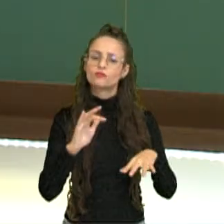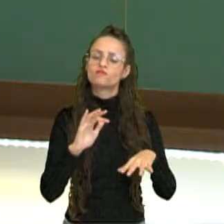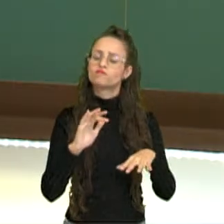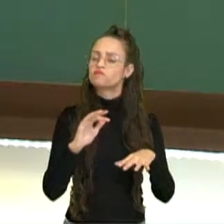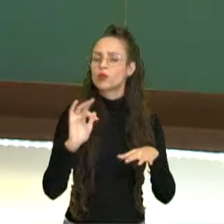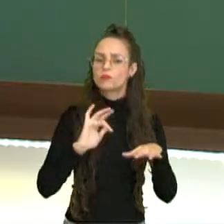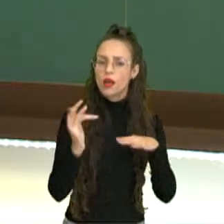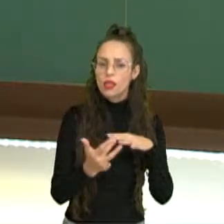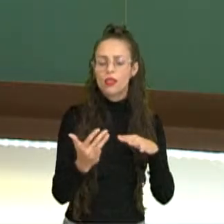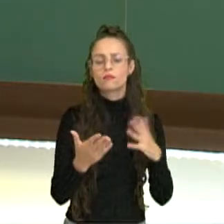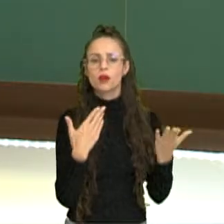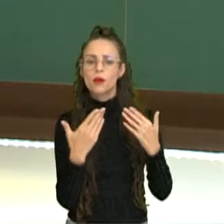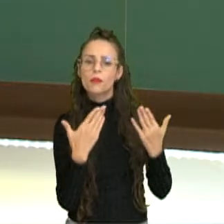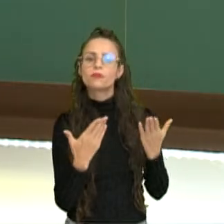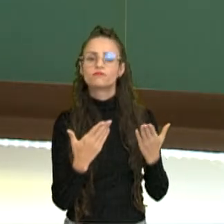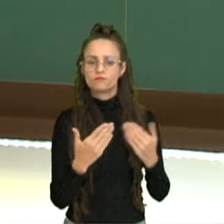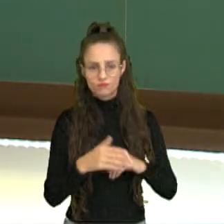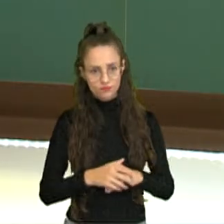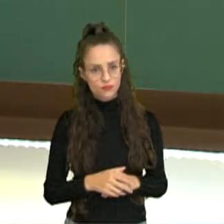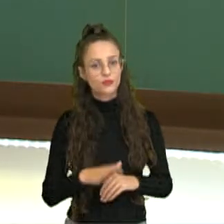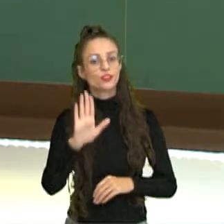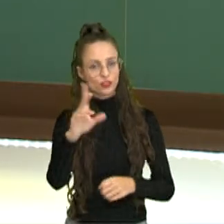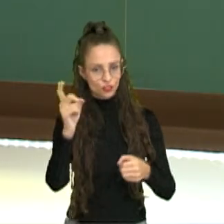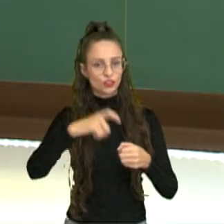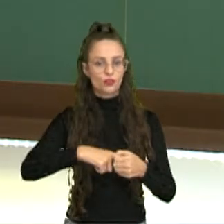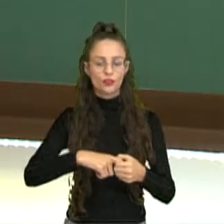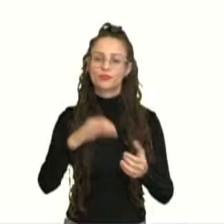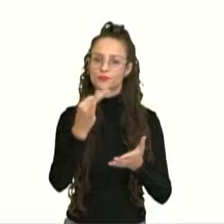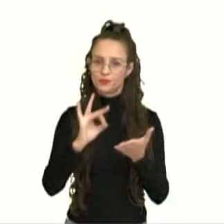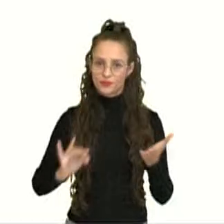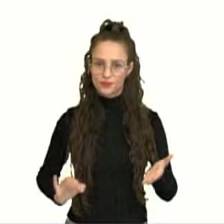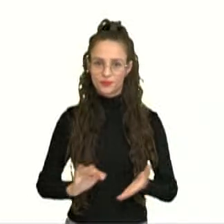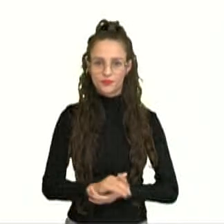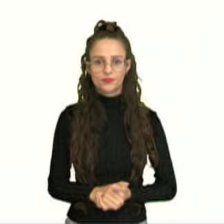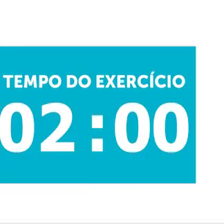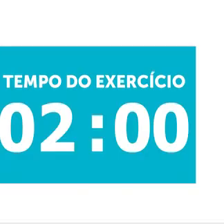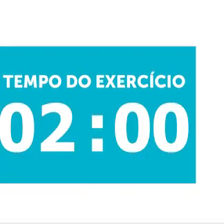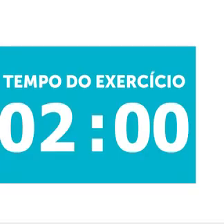mensagem, converse, debata. Mas eu já volto a gabaritar contigo.